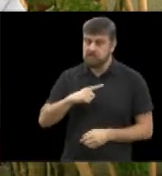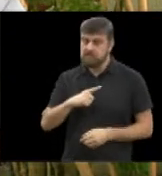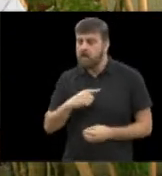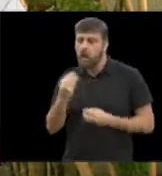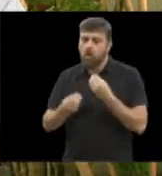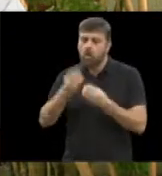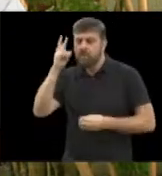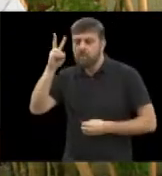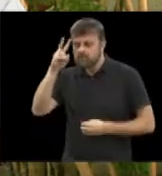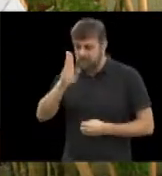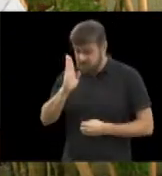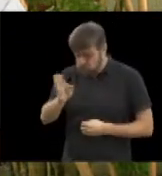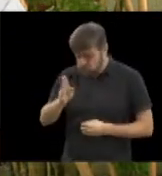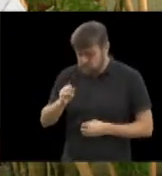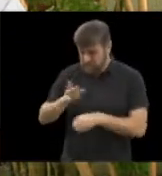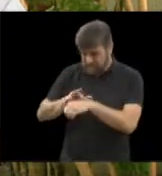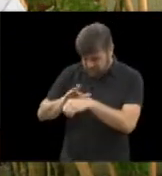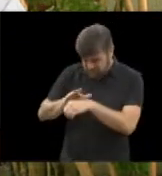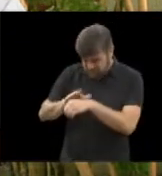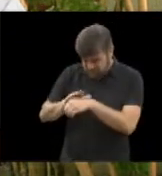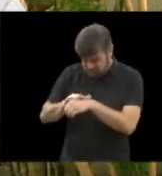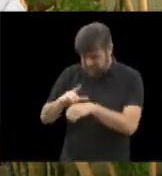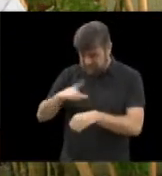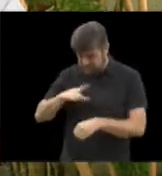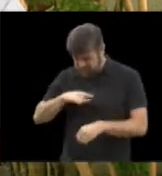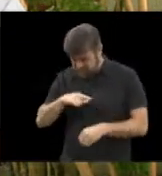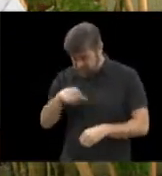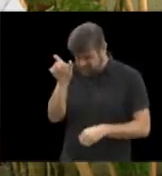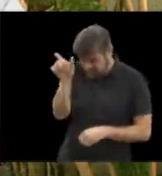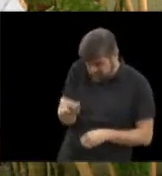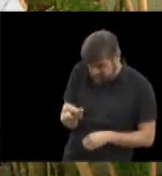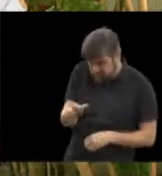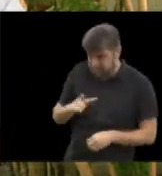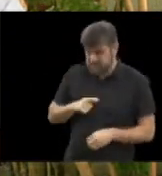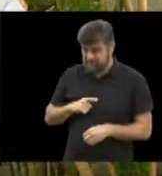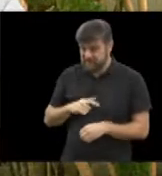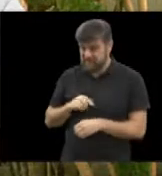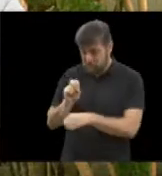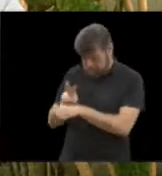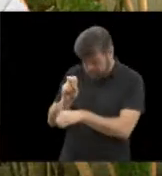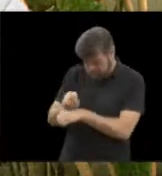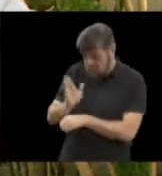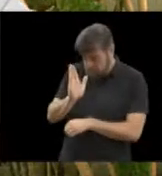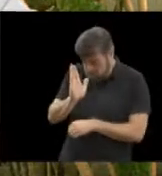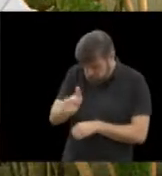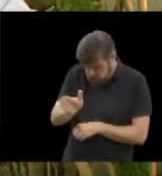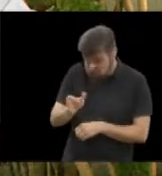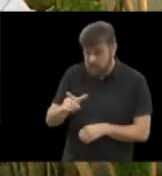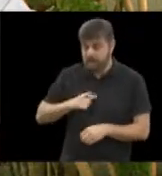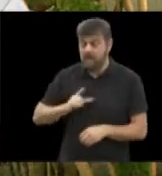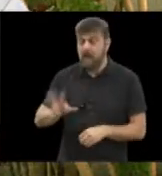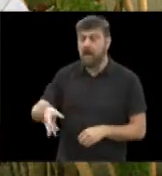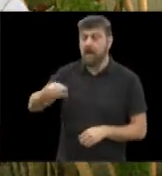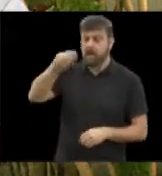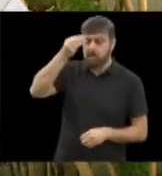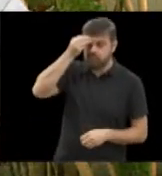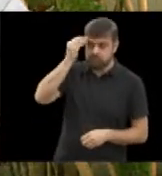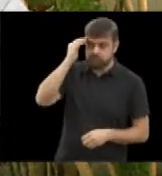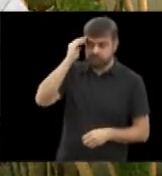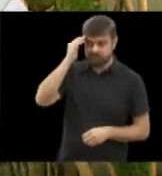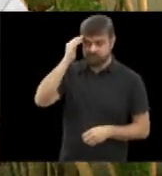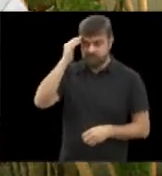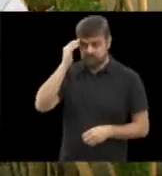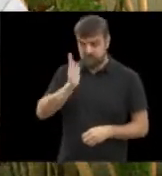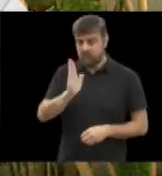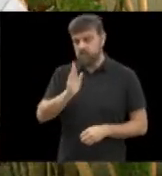histórico, você já teve problema, antecedentes urológicos, você já teve doença venérea, você tenta entender. Óbvio que